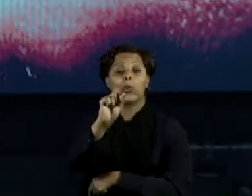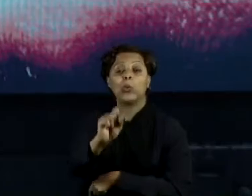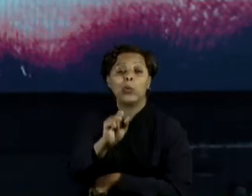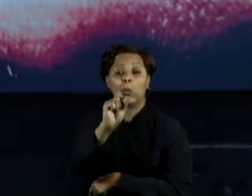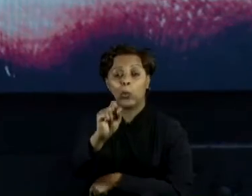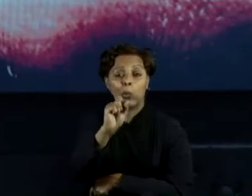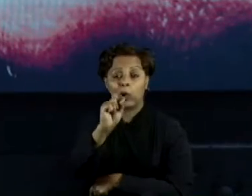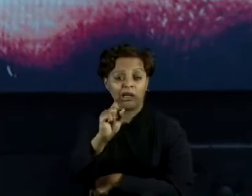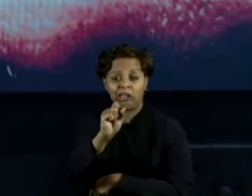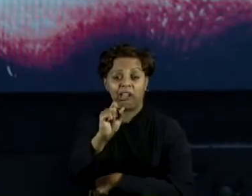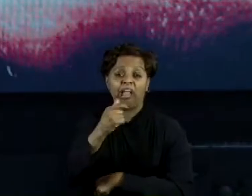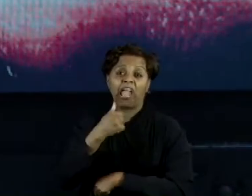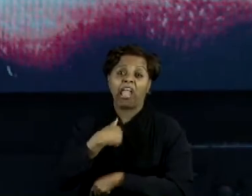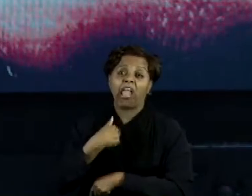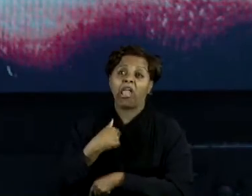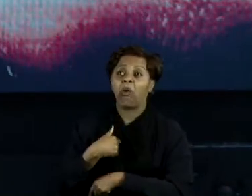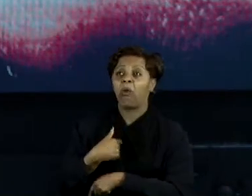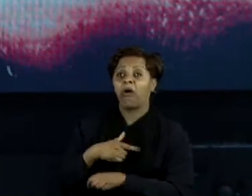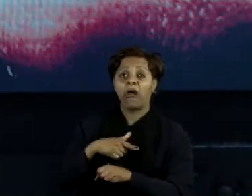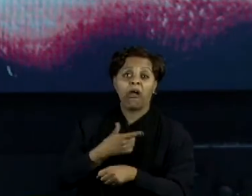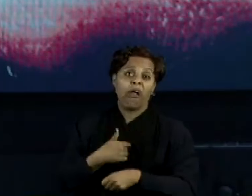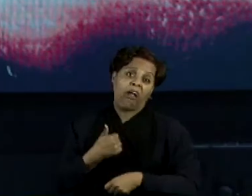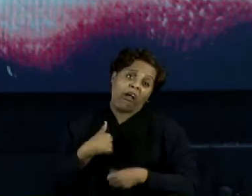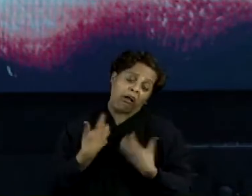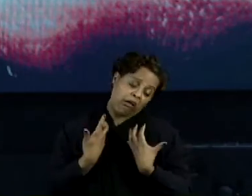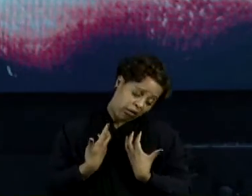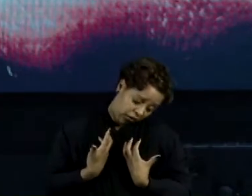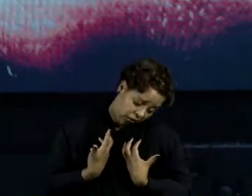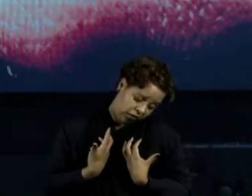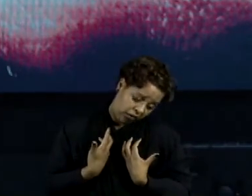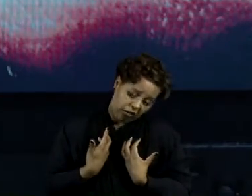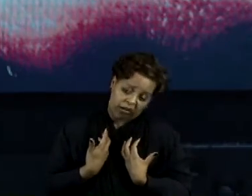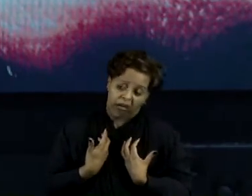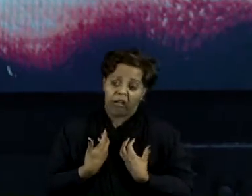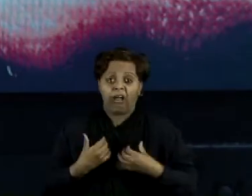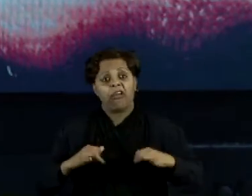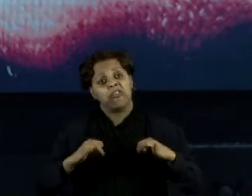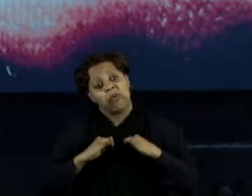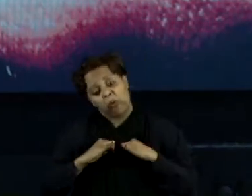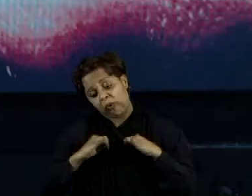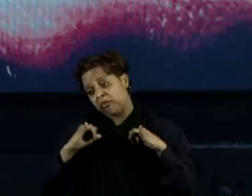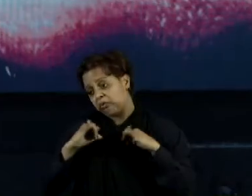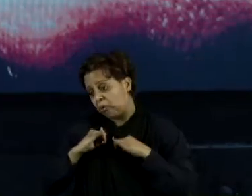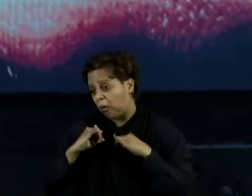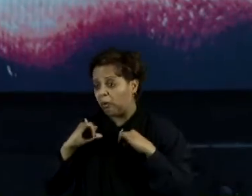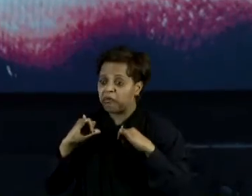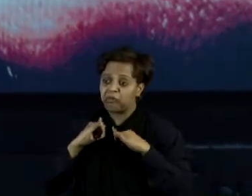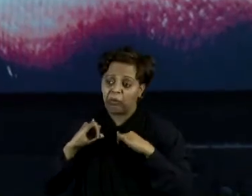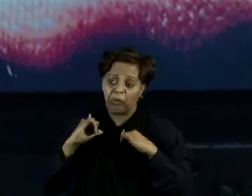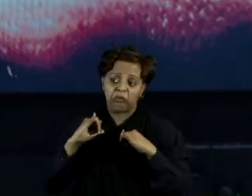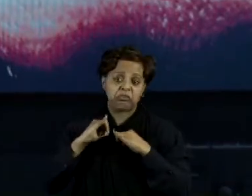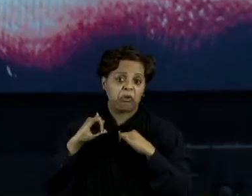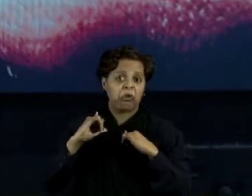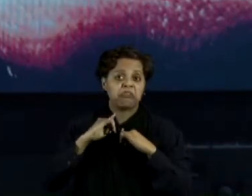fazer papel de vítima ou lucrar com a vítima de alguém.